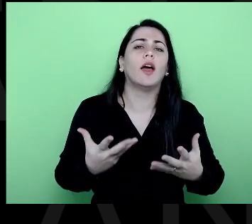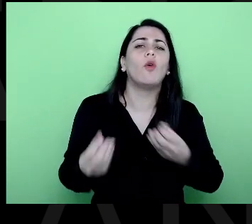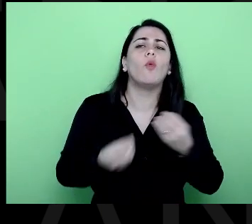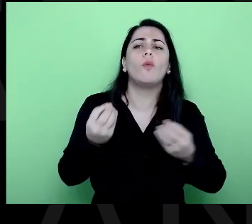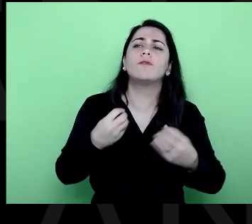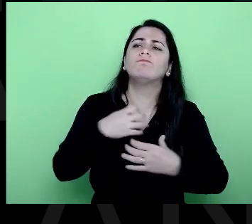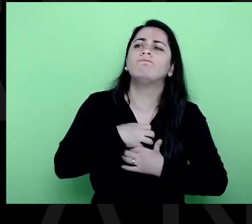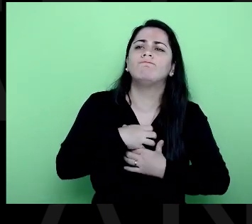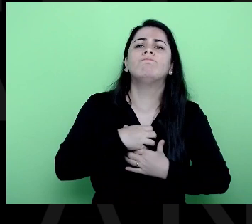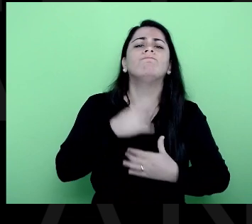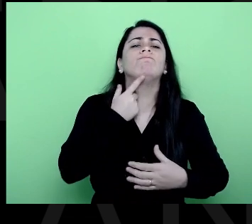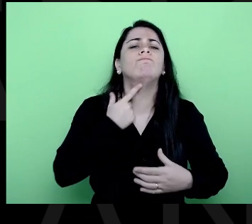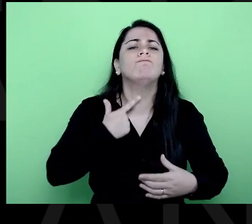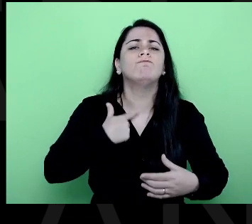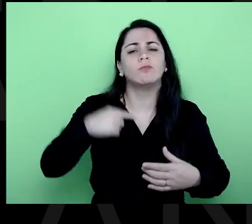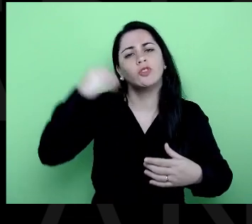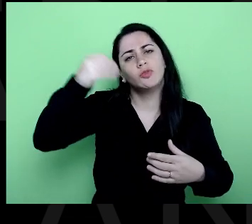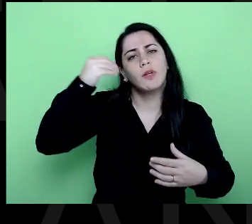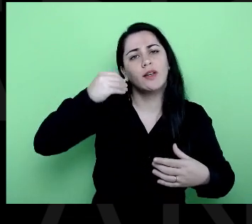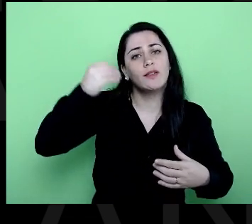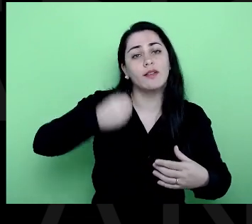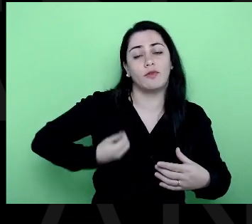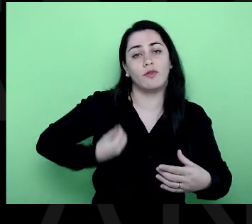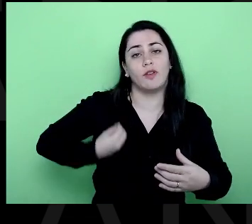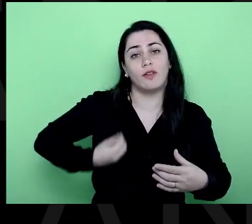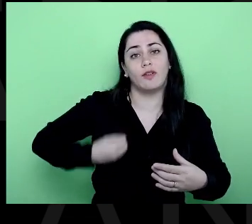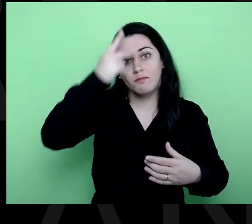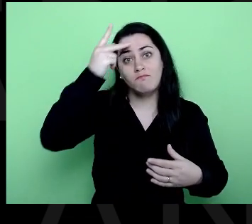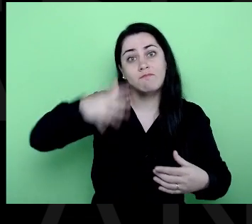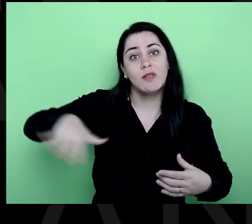lado de viver a vida de pessoas públicas?